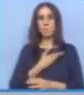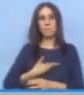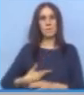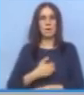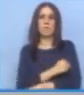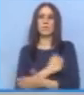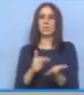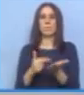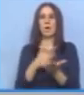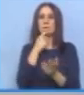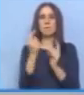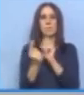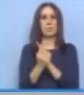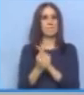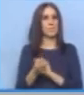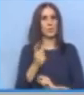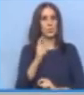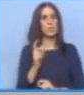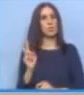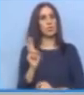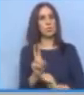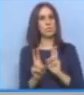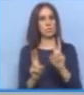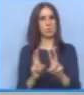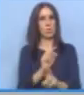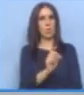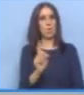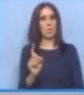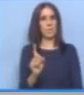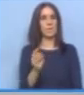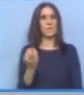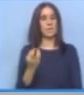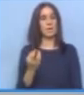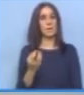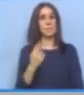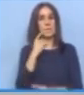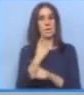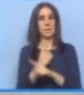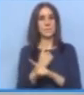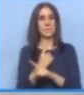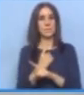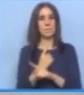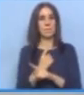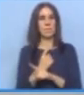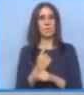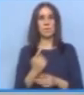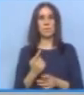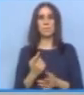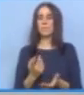discípulos os procurassem. E são enviados 2 a 2. Isto é, para que se